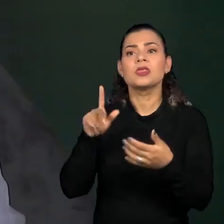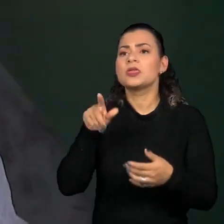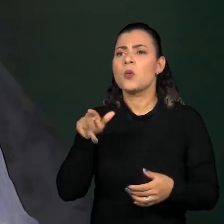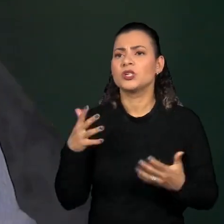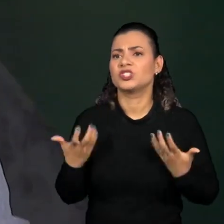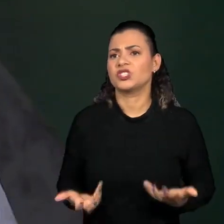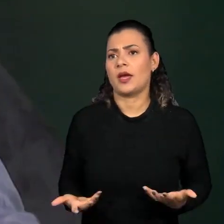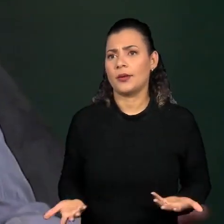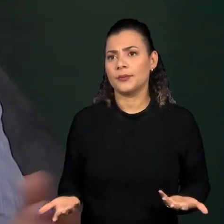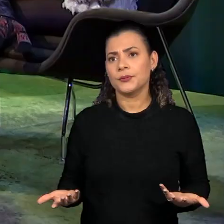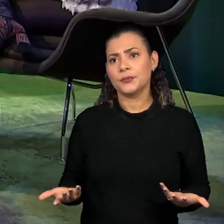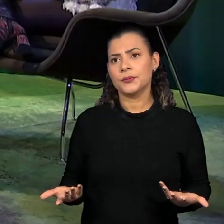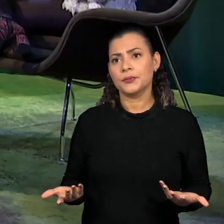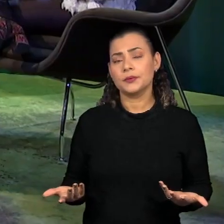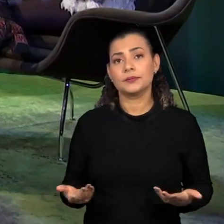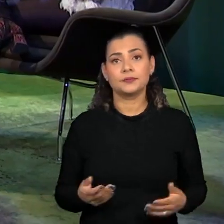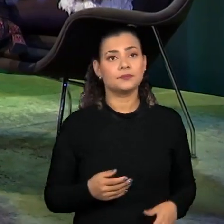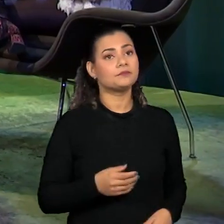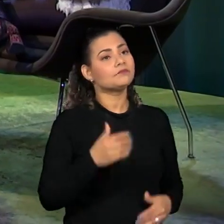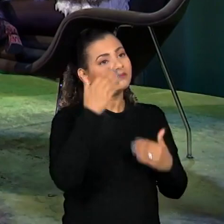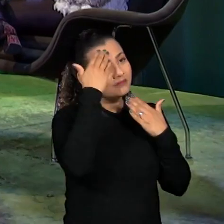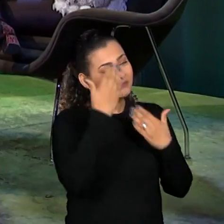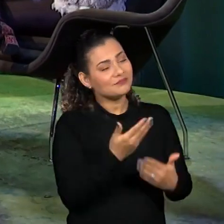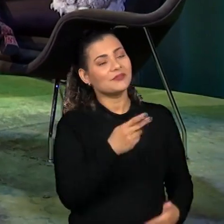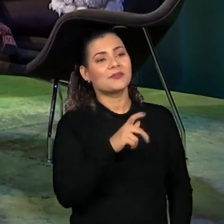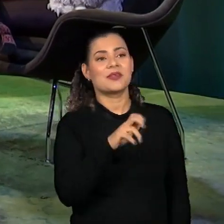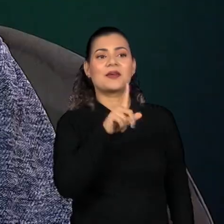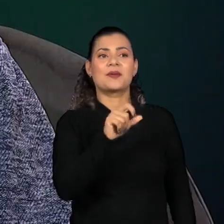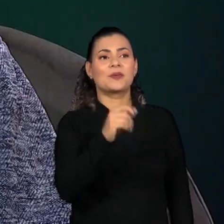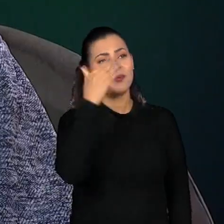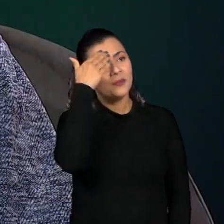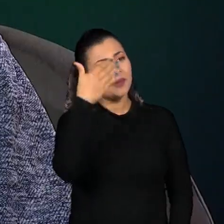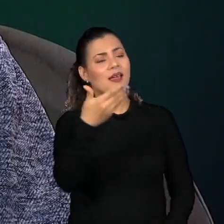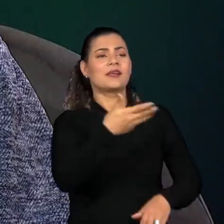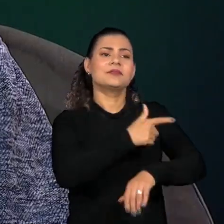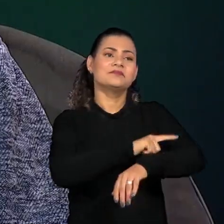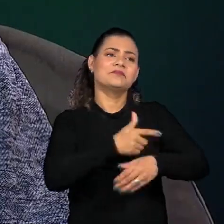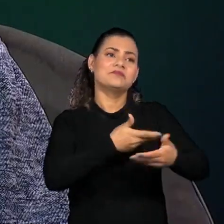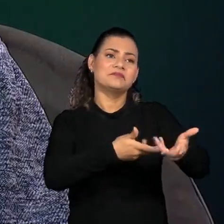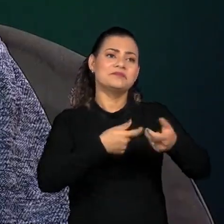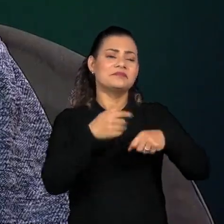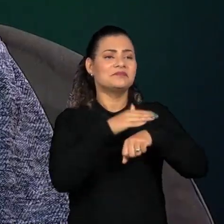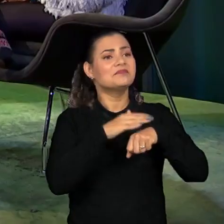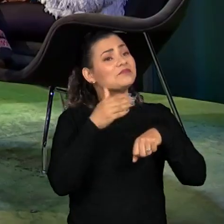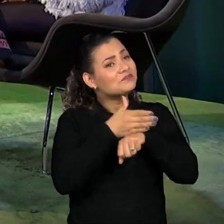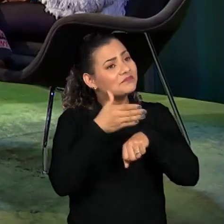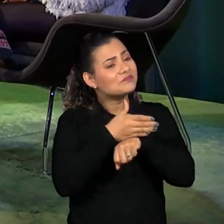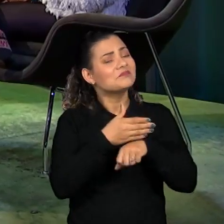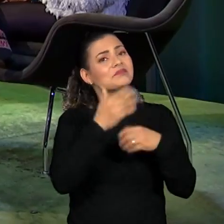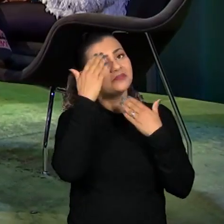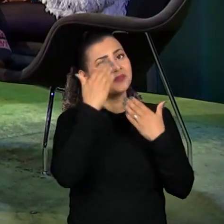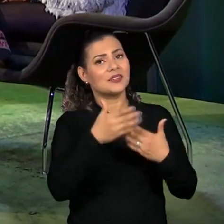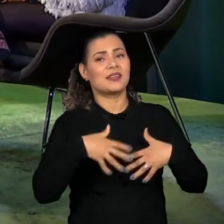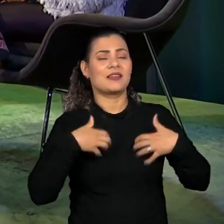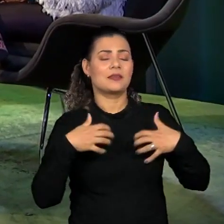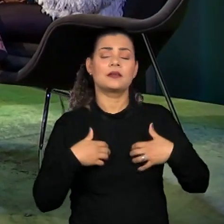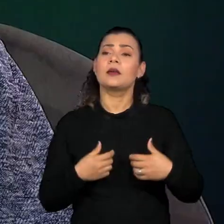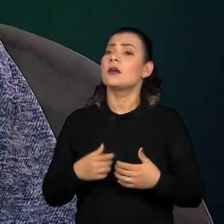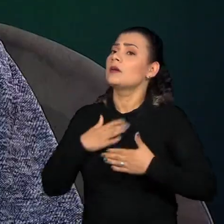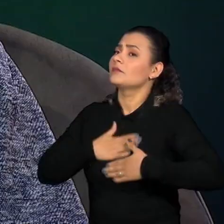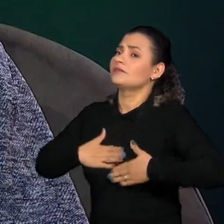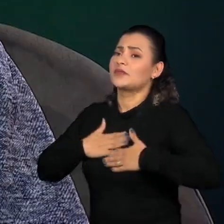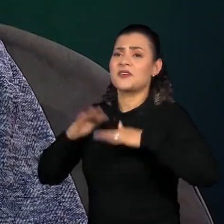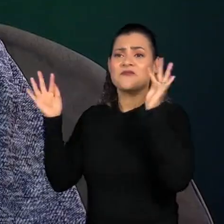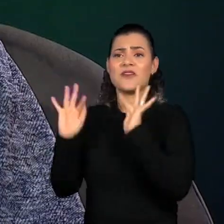chato. Muito bem. Paulo Lins, querido, muitíssimo obrigado pela gentileza da presença, uma grande alegria tê-lo. Querido, eu que te agradeço, estou muito feliz de